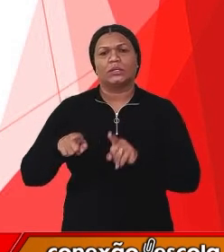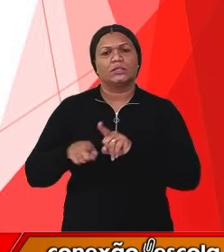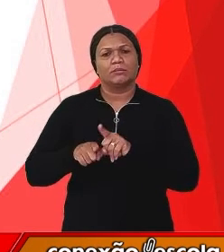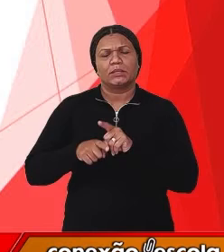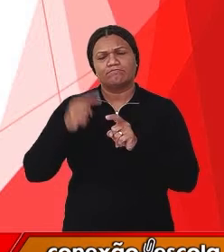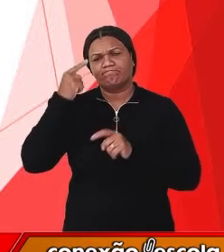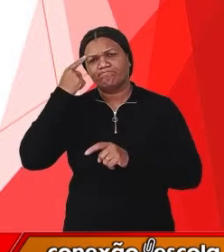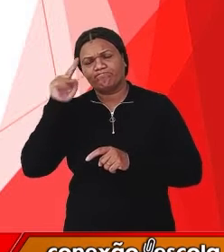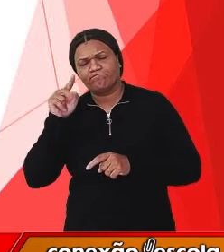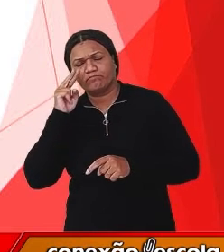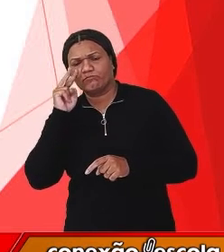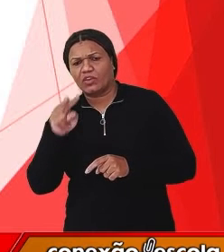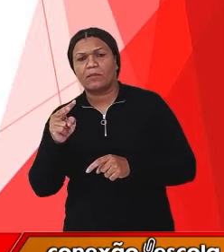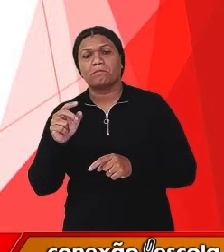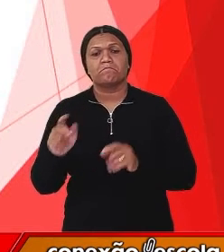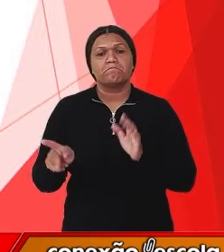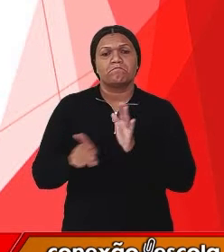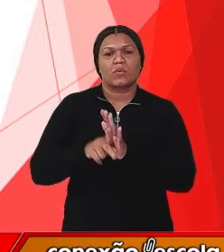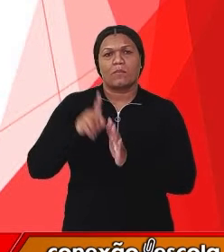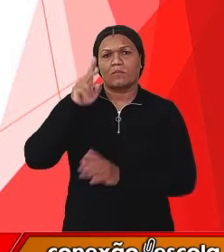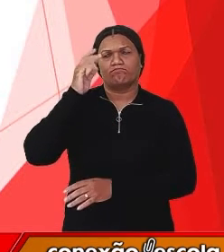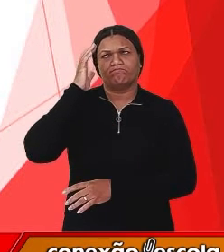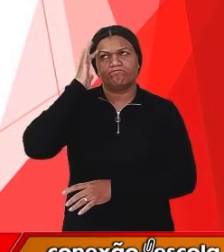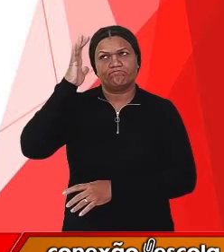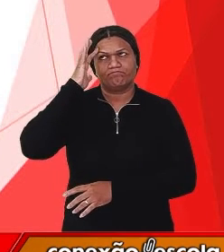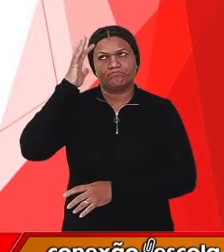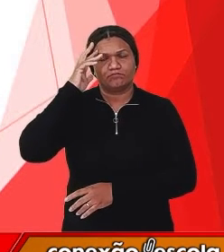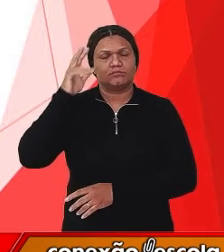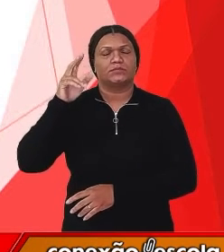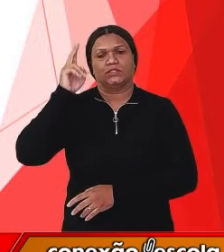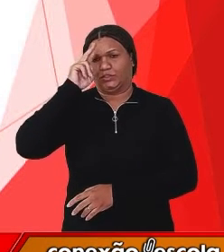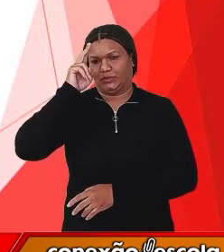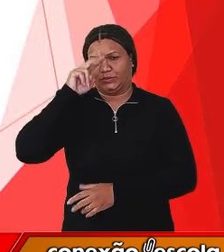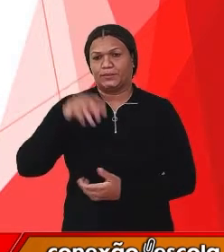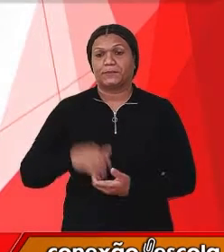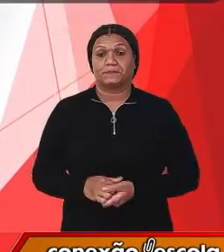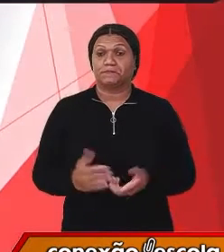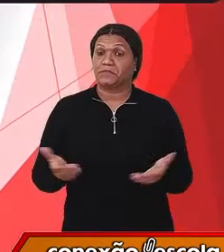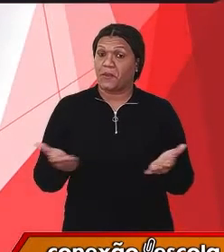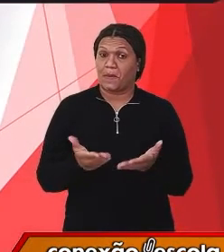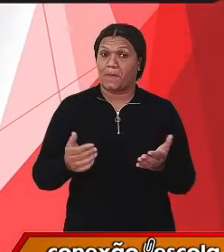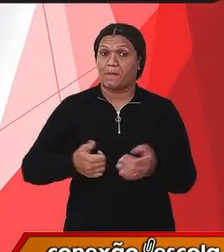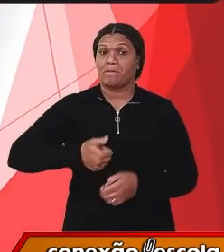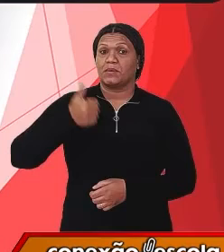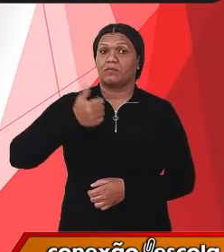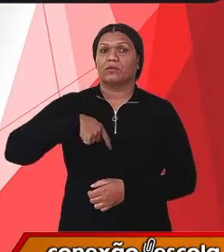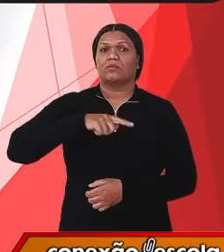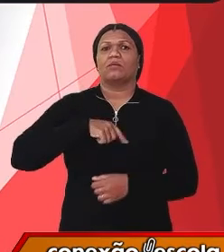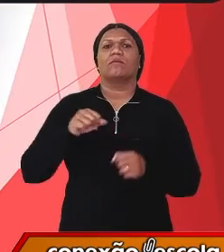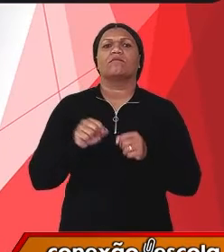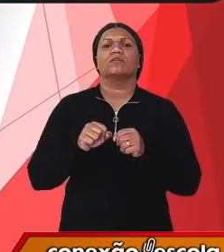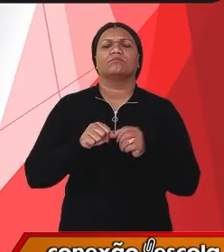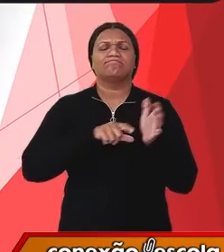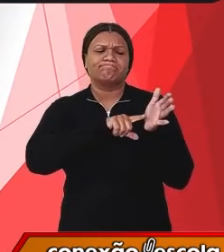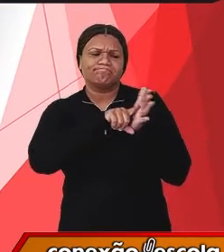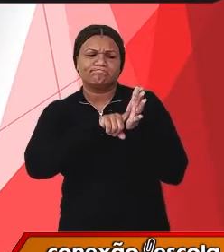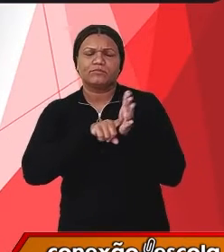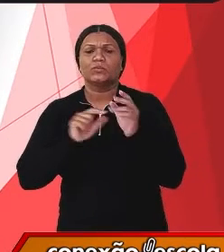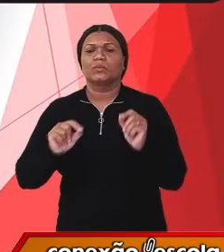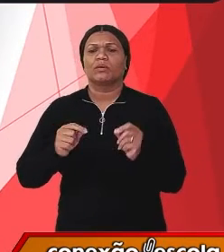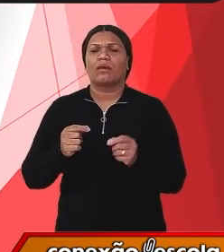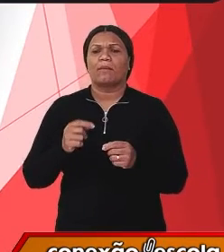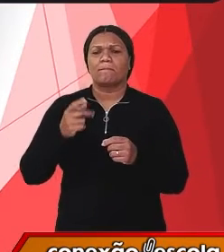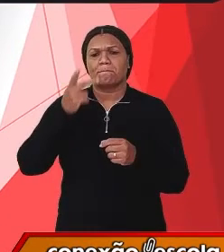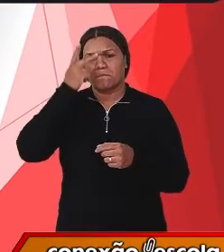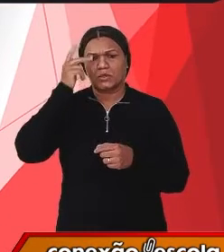histórico. No primeiro momento, nós faremos uma análise sobre os